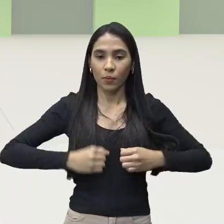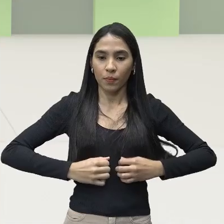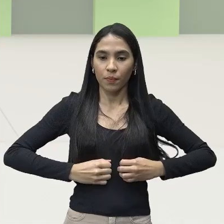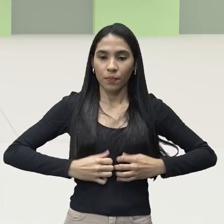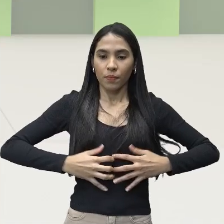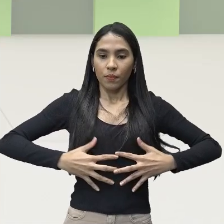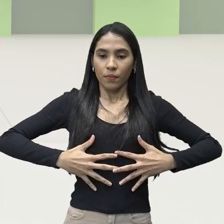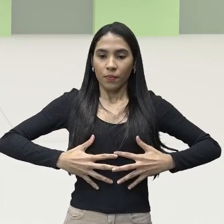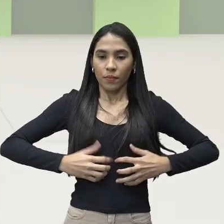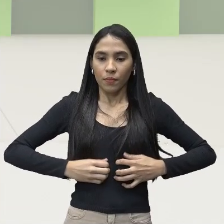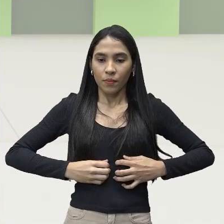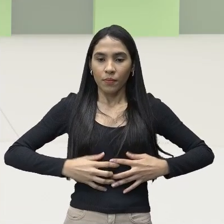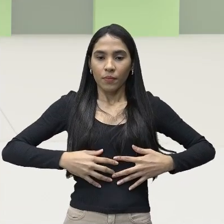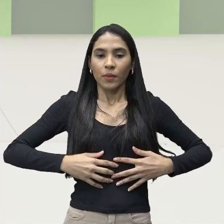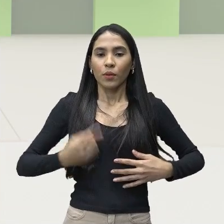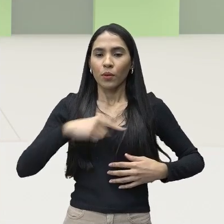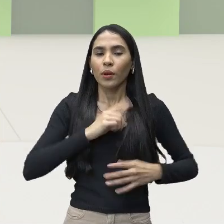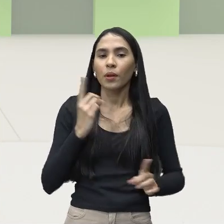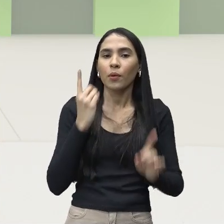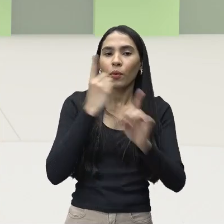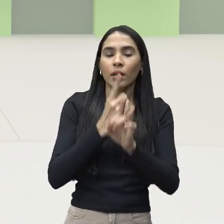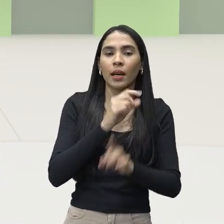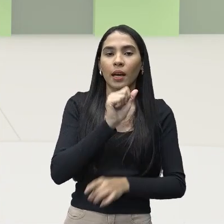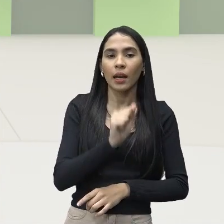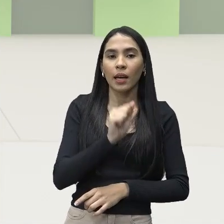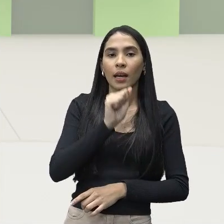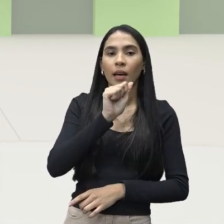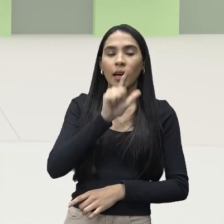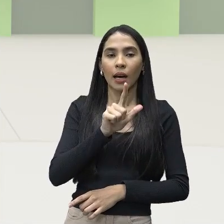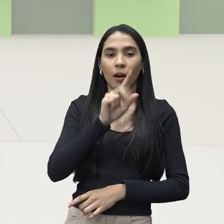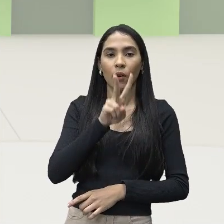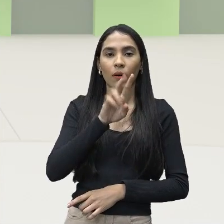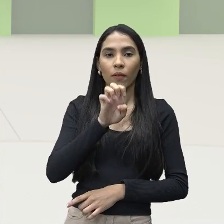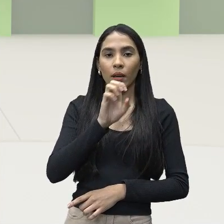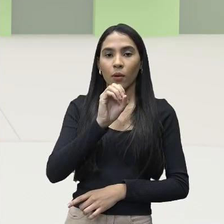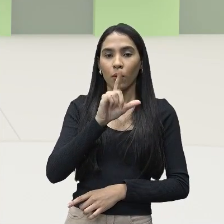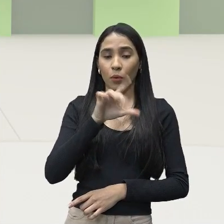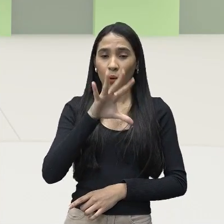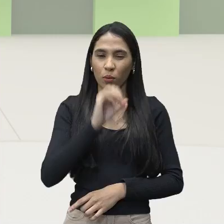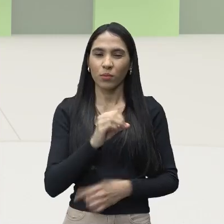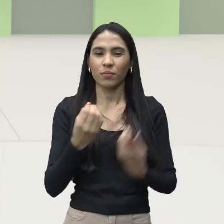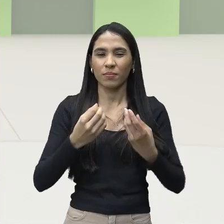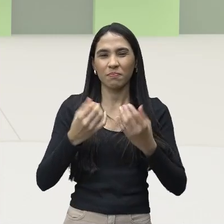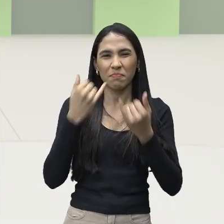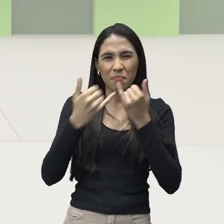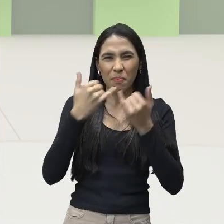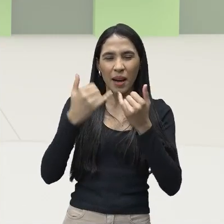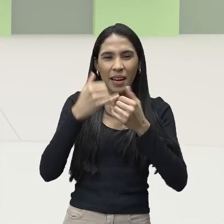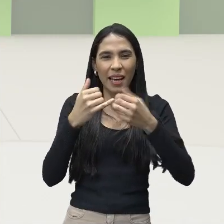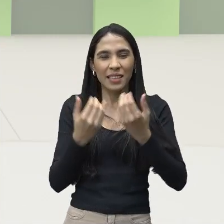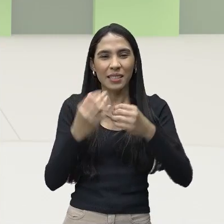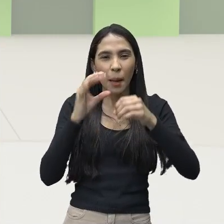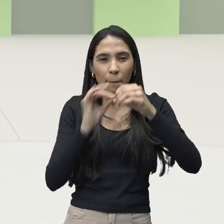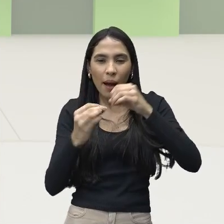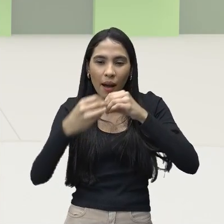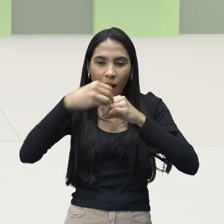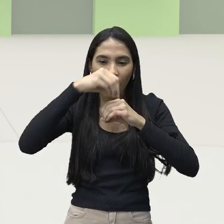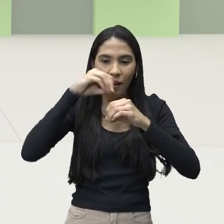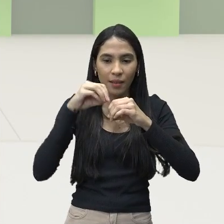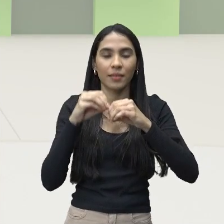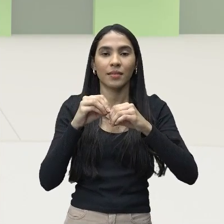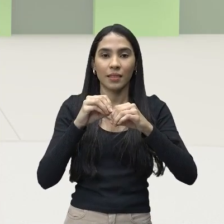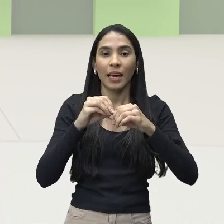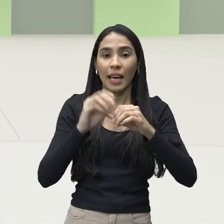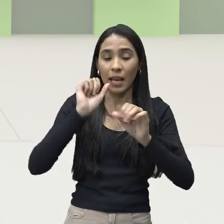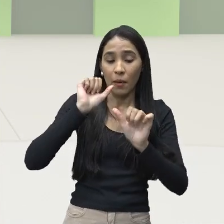de cada brônquio a gente vai encontrar os alvéolos, que são essas estruturas que parecem aí até um cacho de uvas. São elas que vão realizar